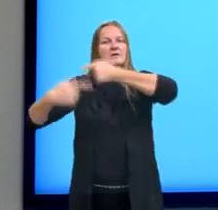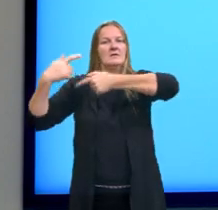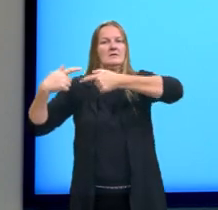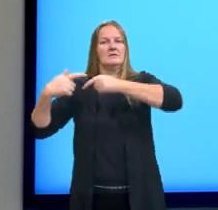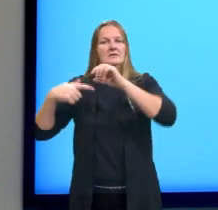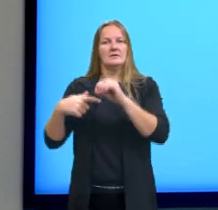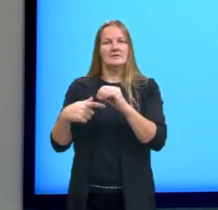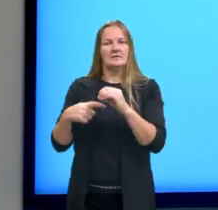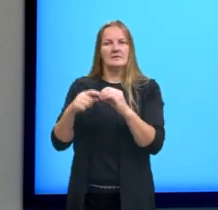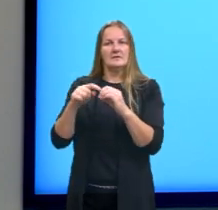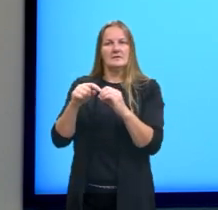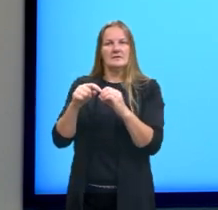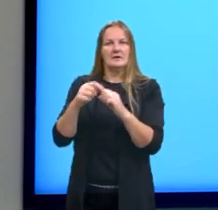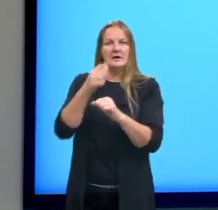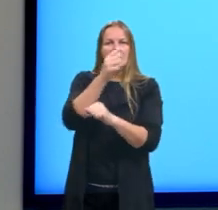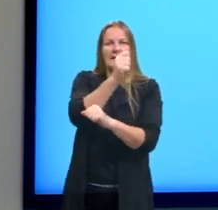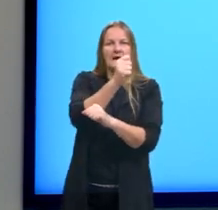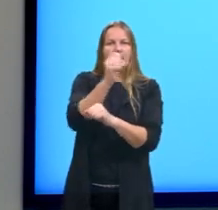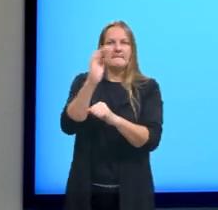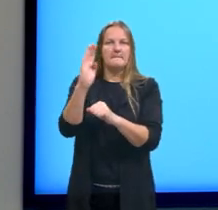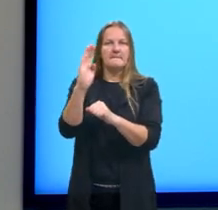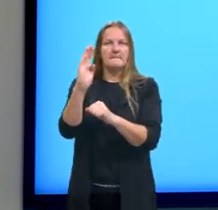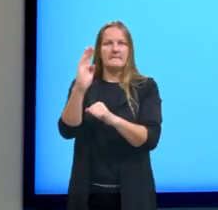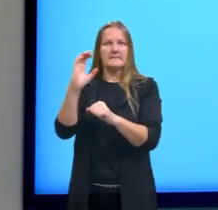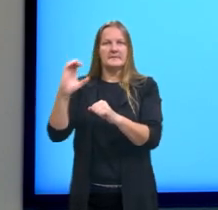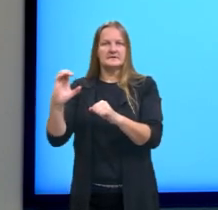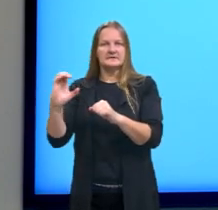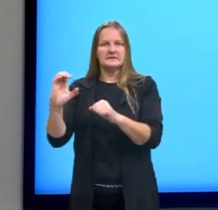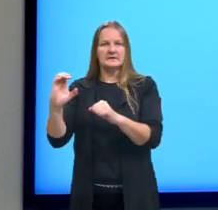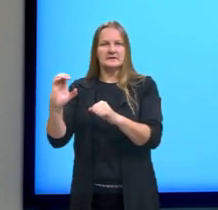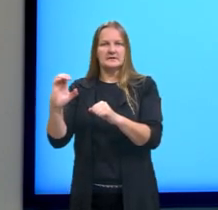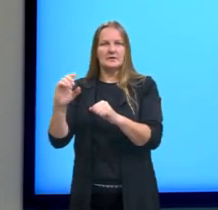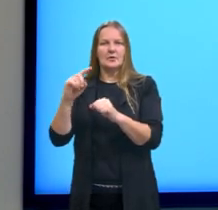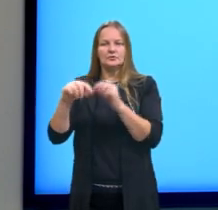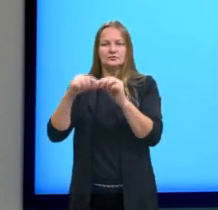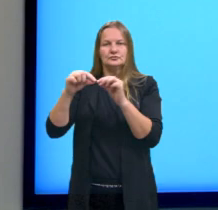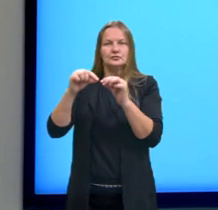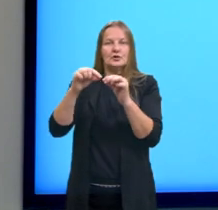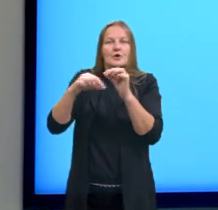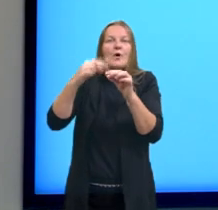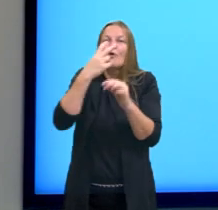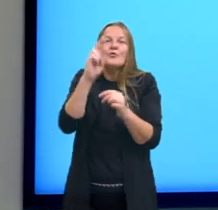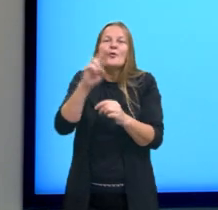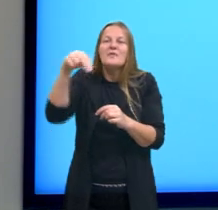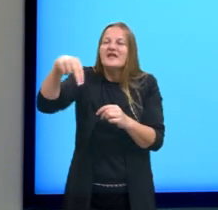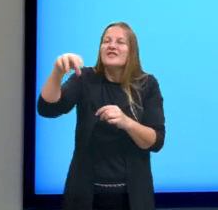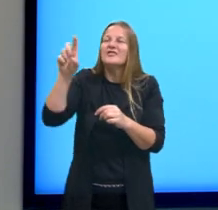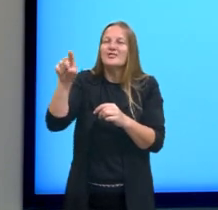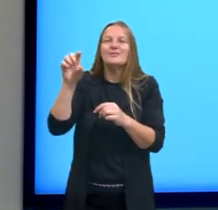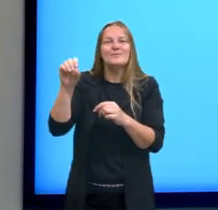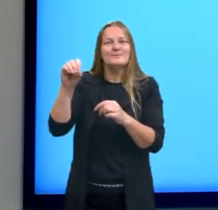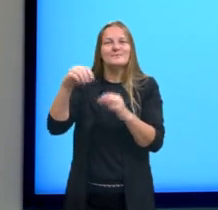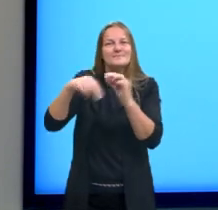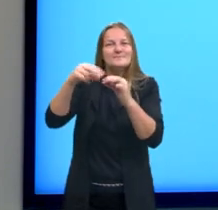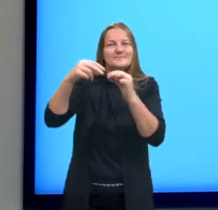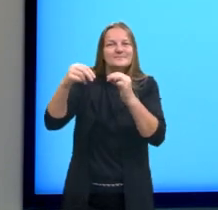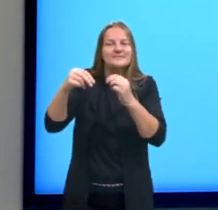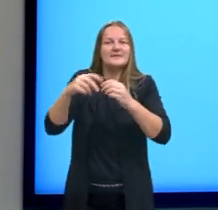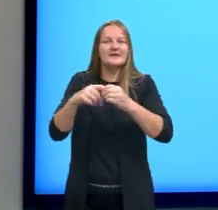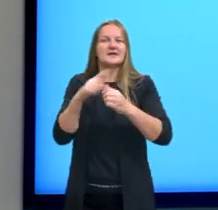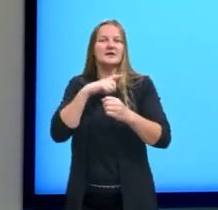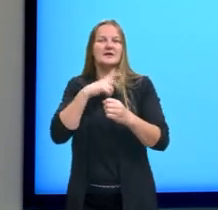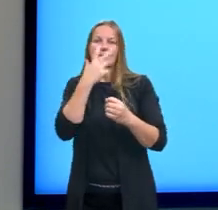seres vivos das espécies A B e C aqui nesse nós temos um ancestral comum